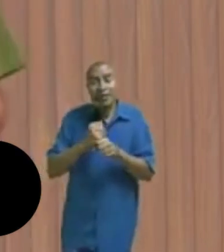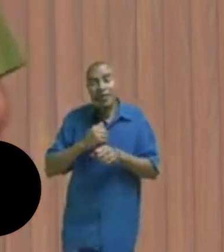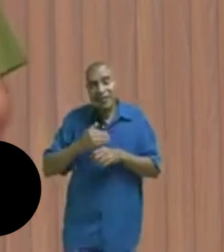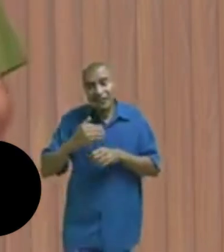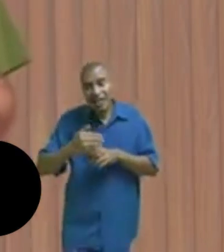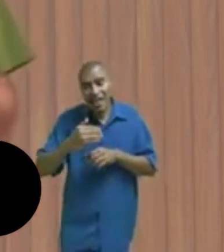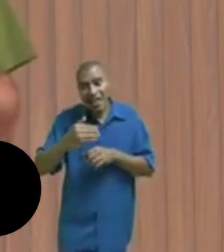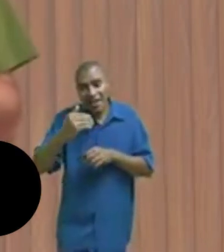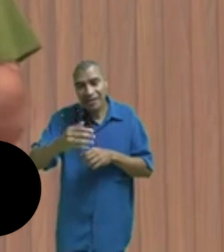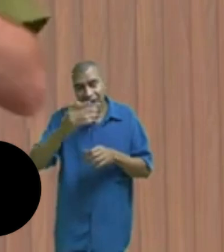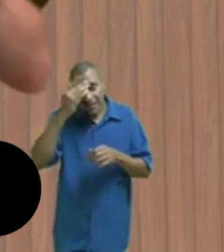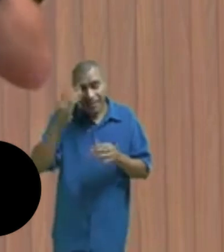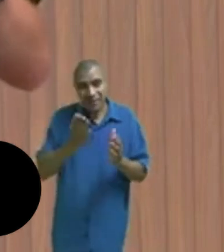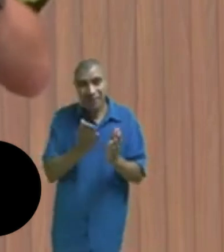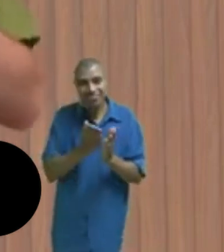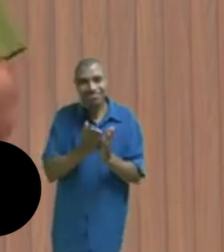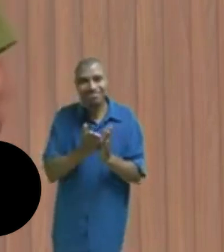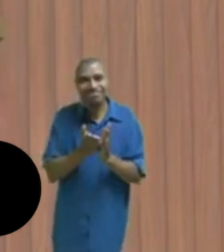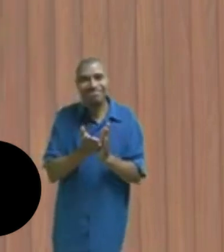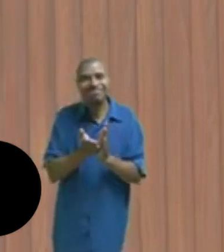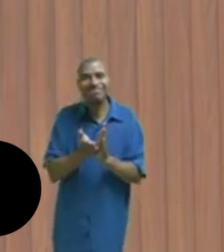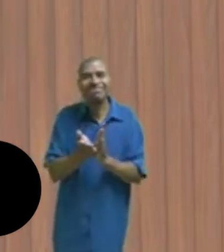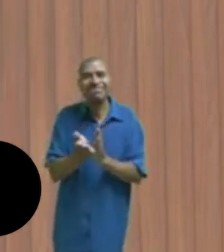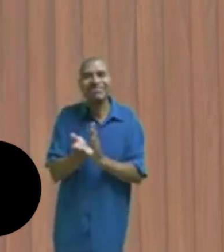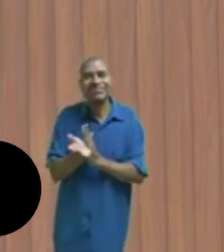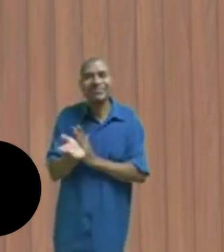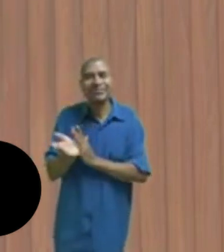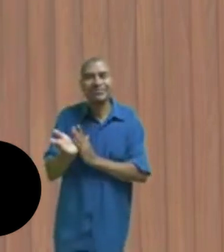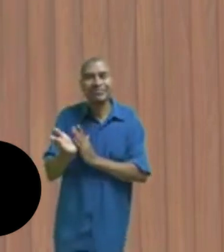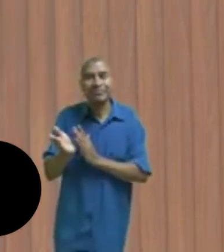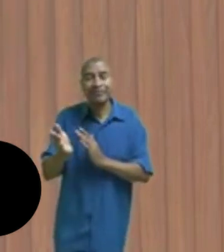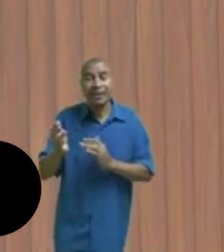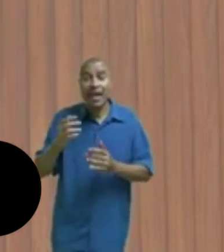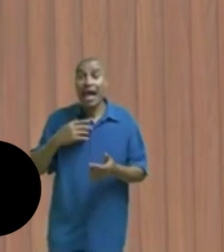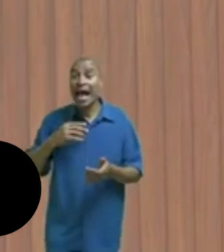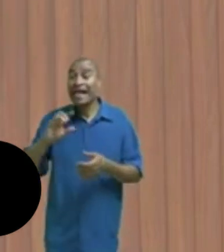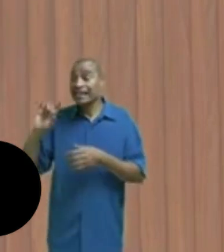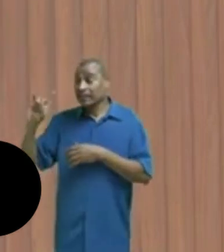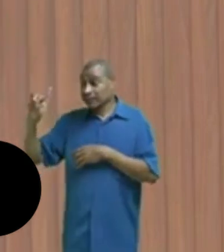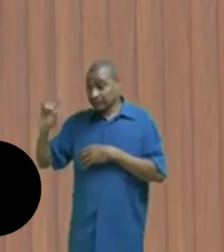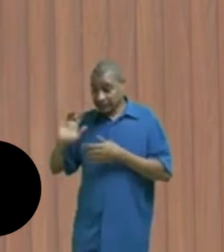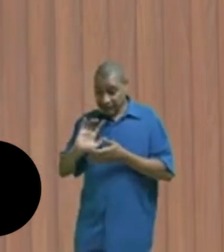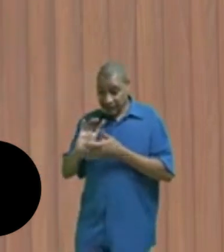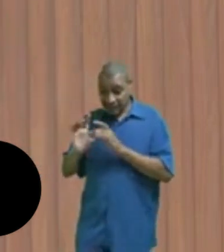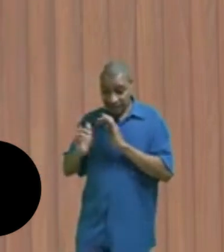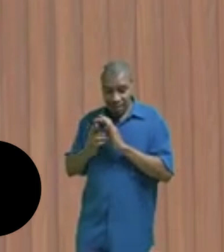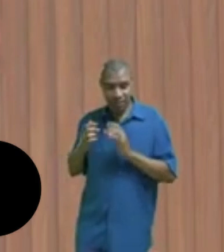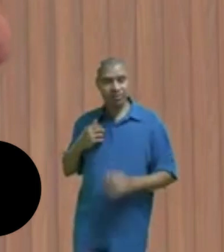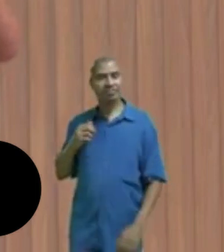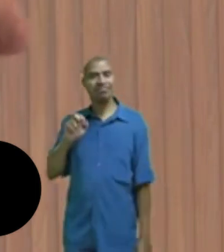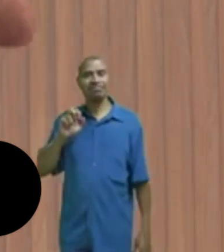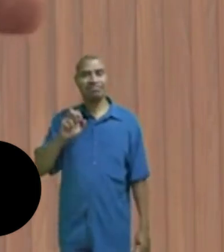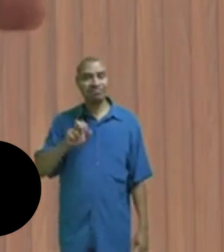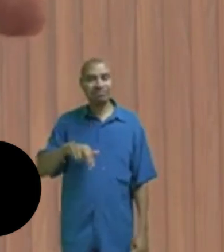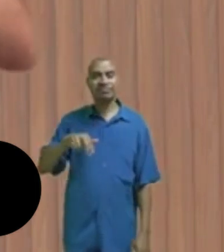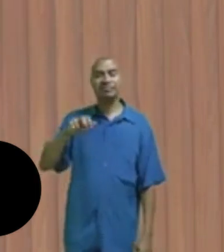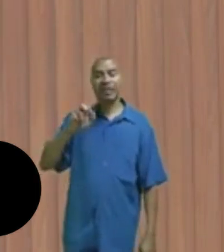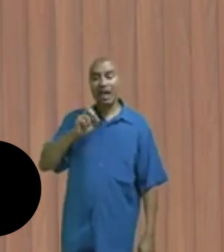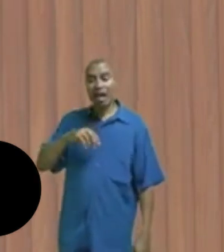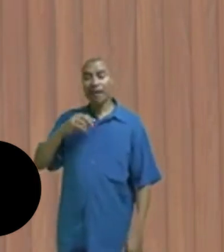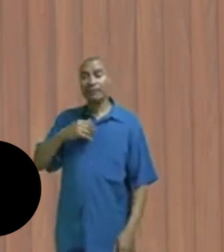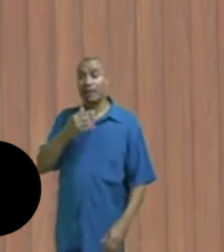ruptura. Aos poucos, o próprio Criador vai andando, caminhando na direção do